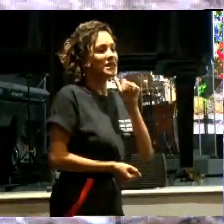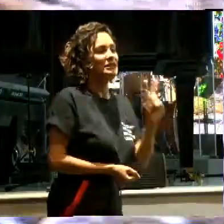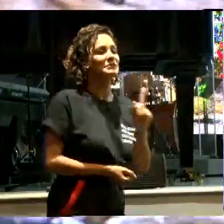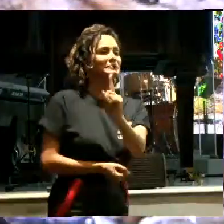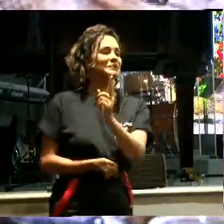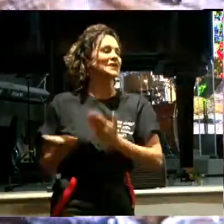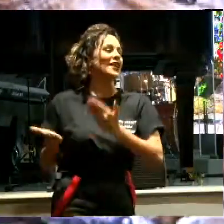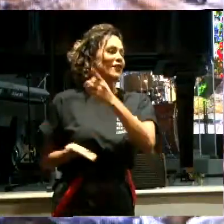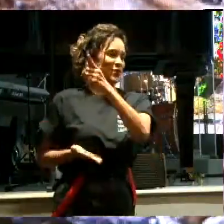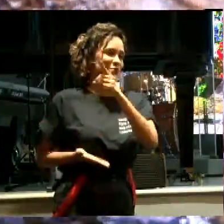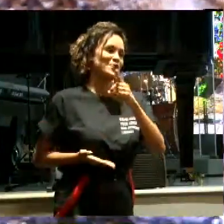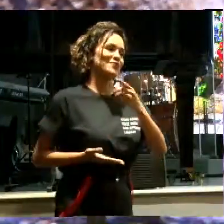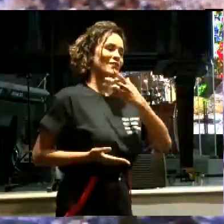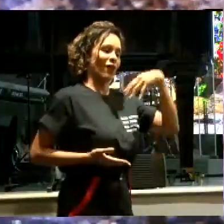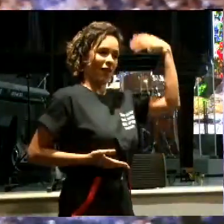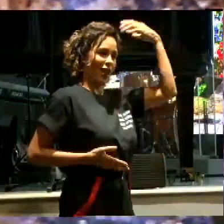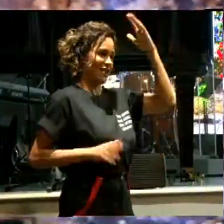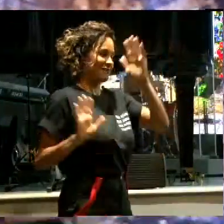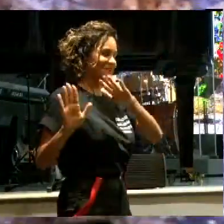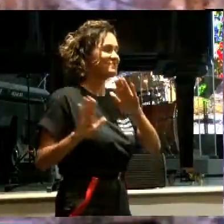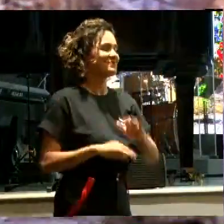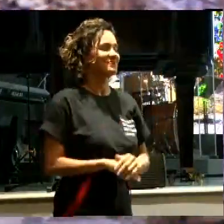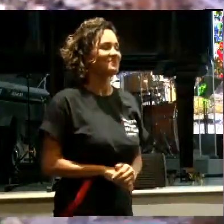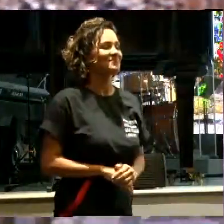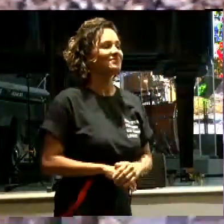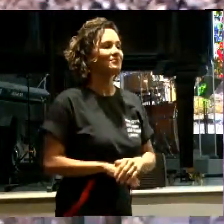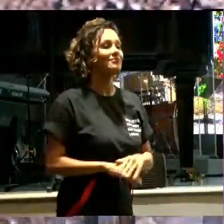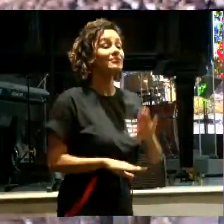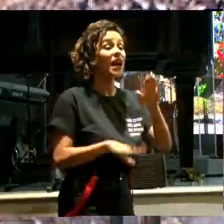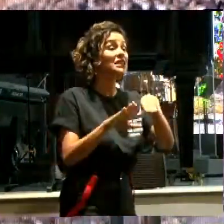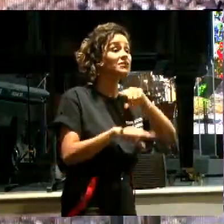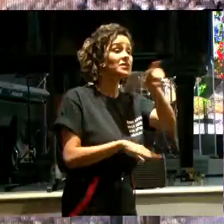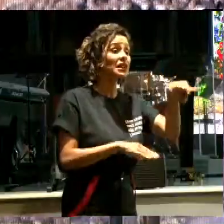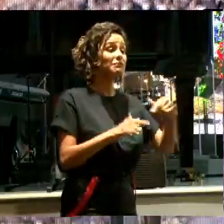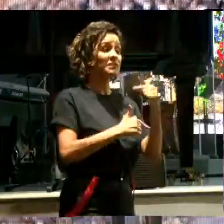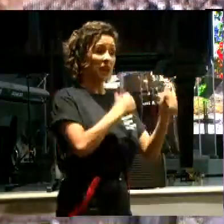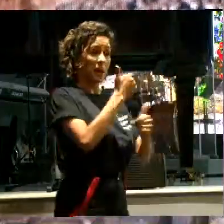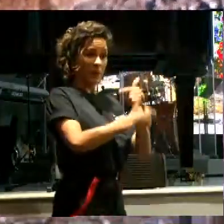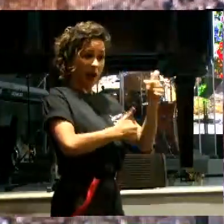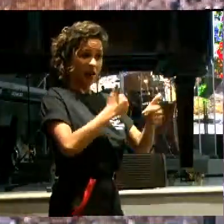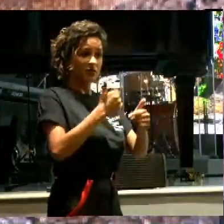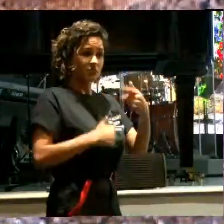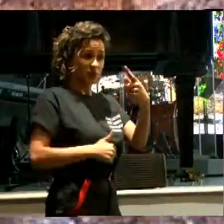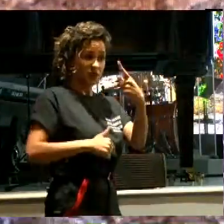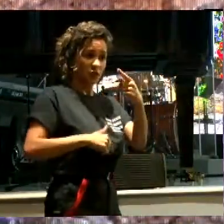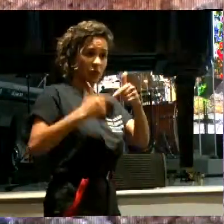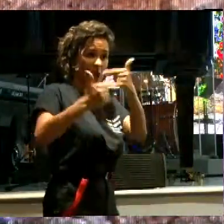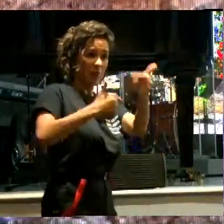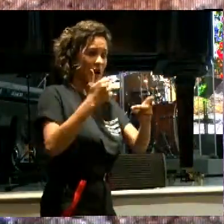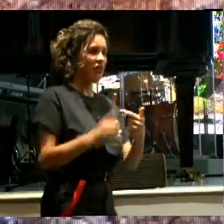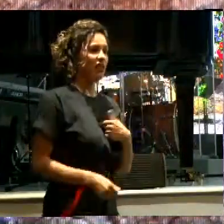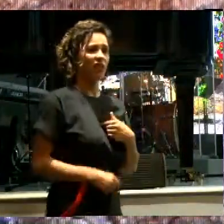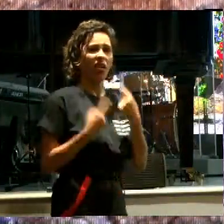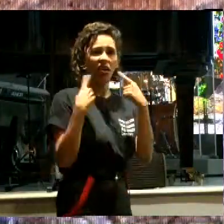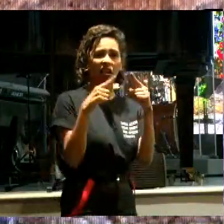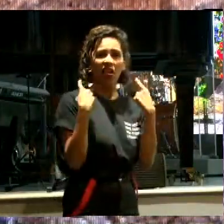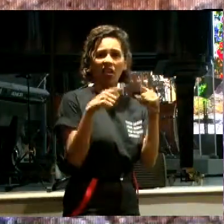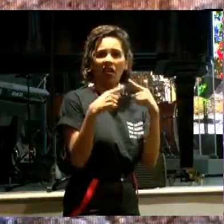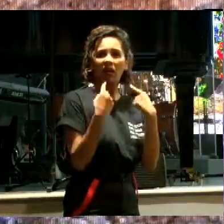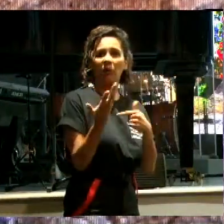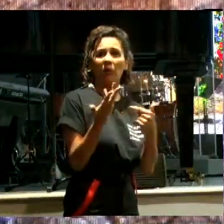seu trabalho, e às vezes você só sabe falar mal do seu trabalho, você só sabe murmurar sobre o seu